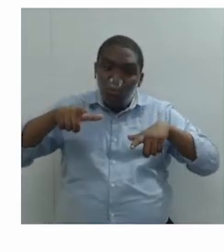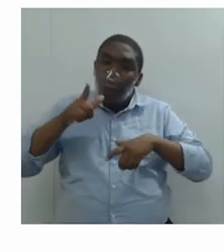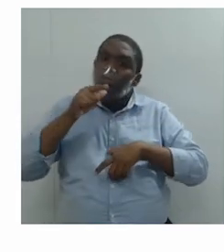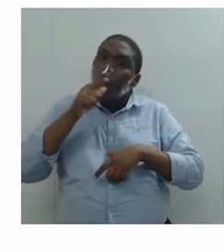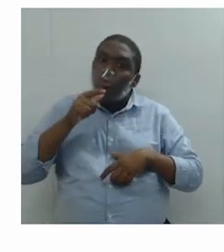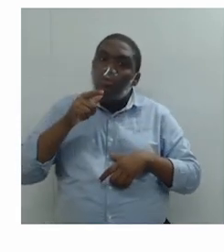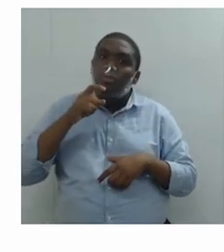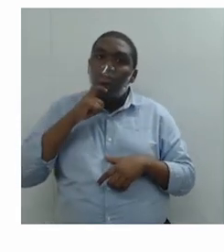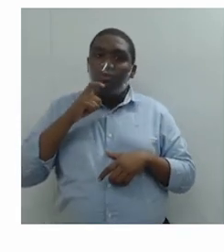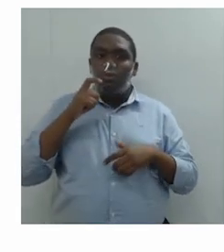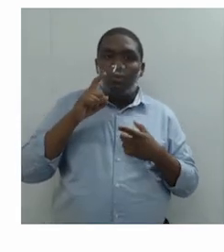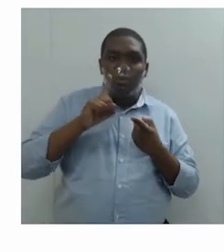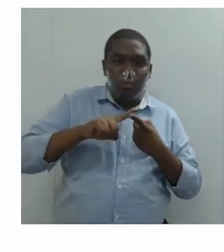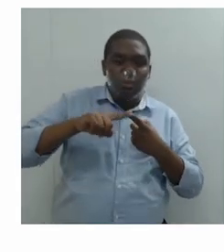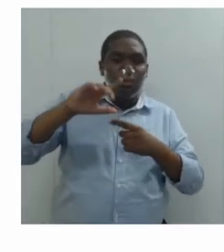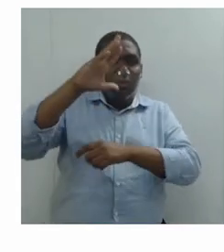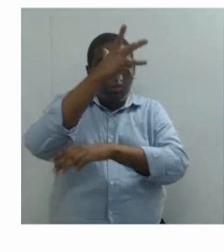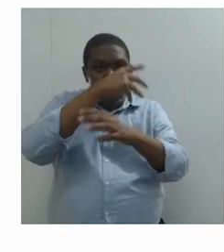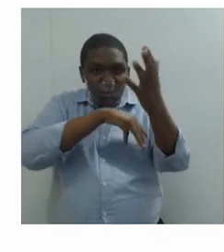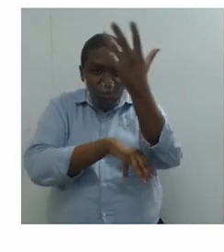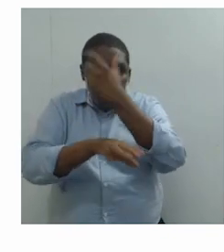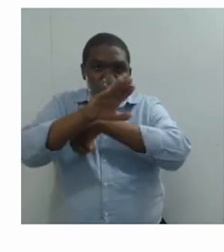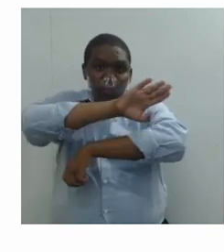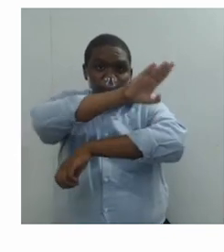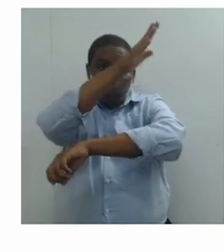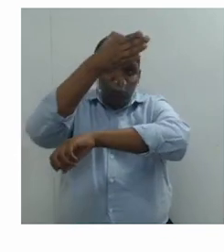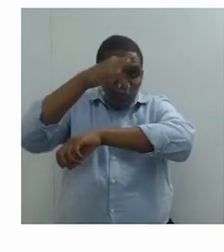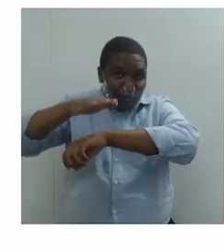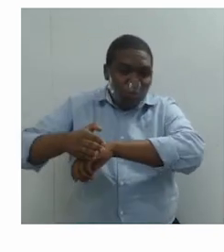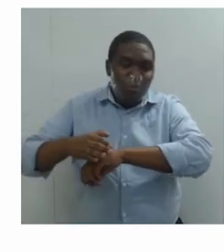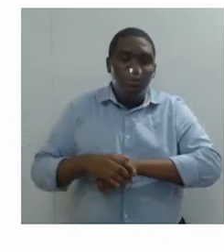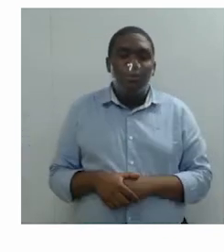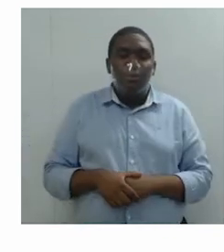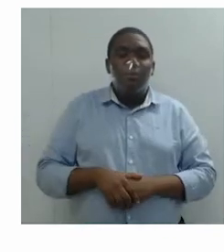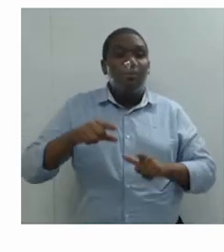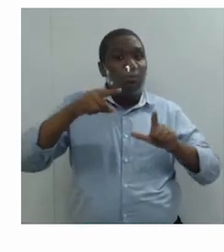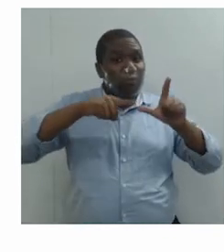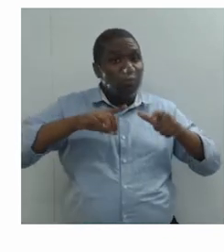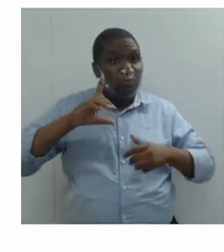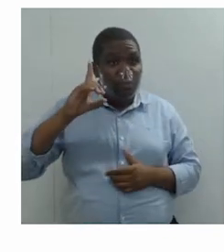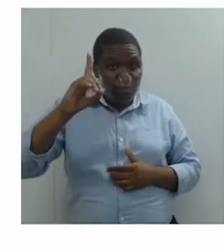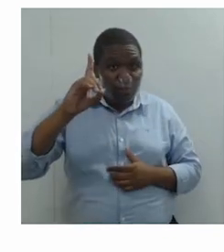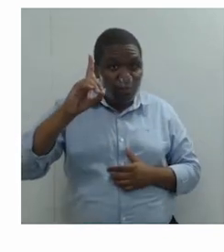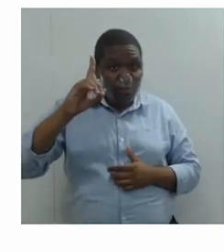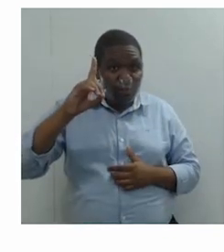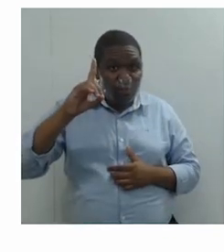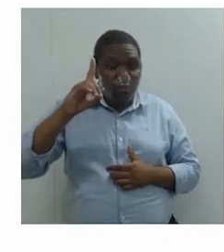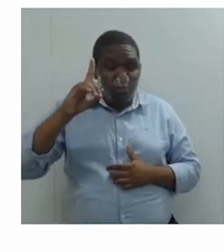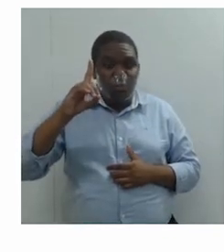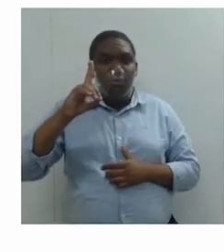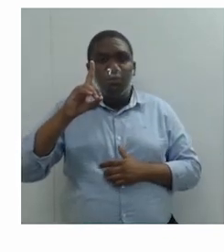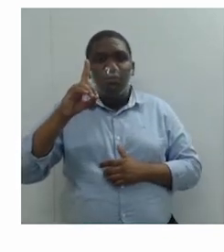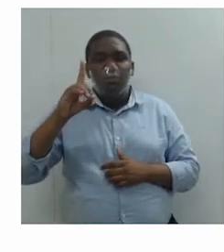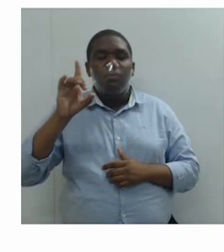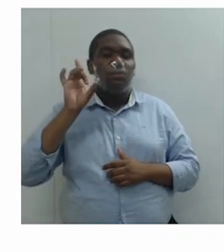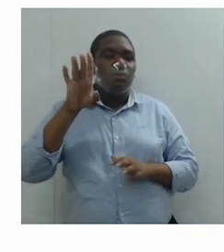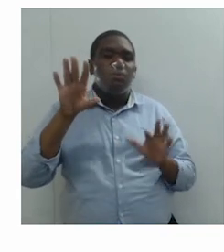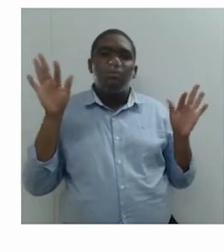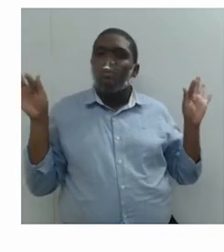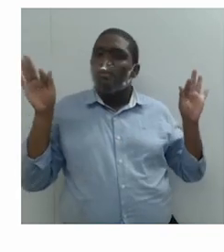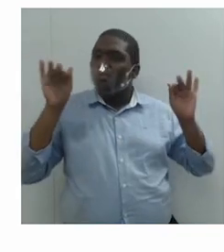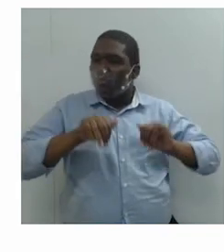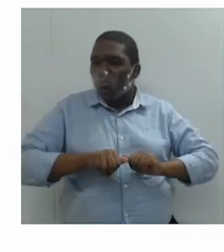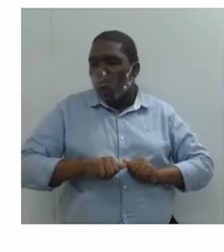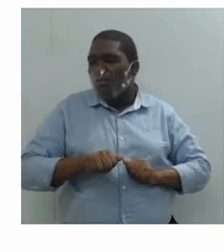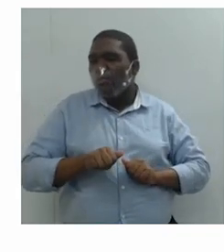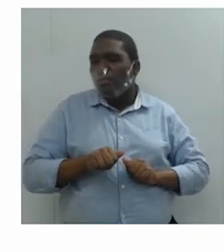e o conjunto de montanhas. A letra D, a gente só vai ter lá no finalzinho da